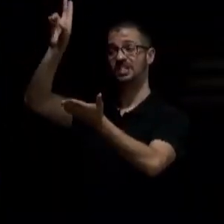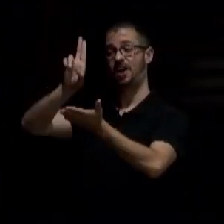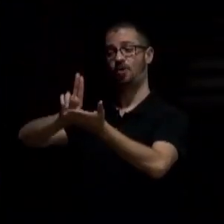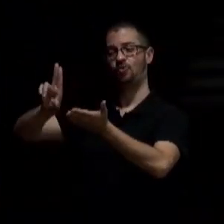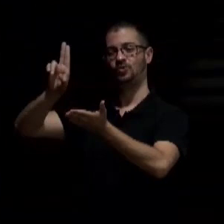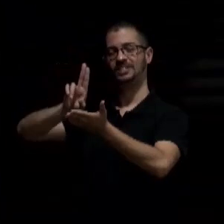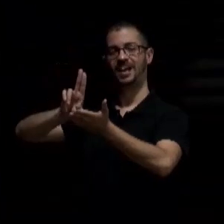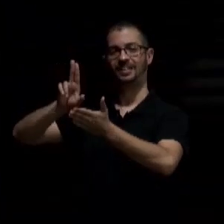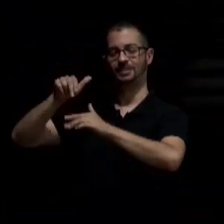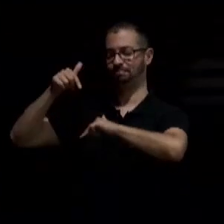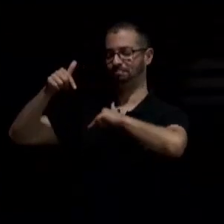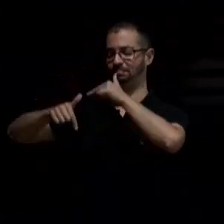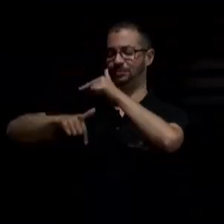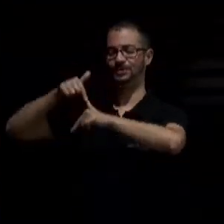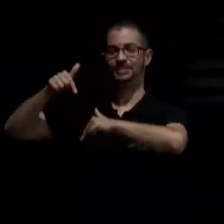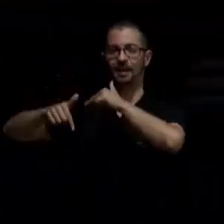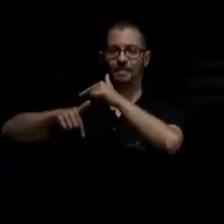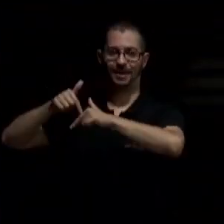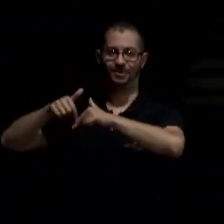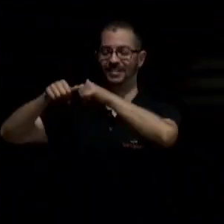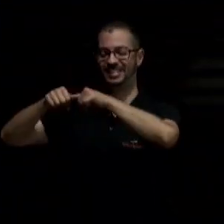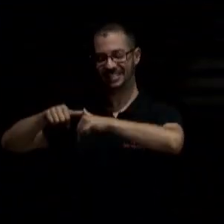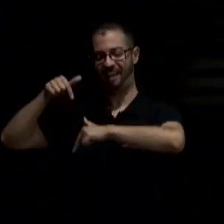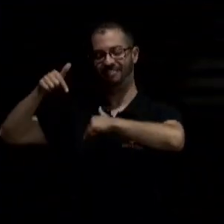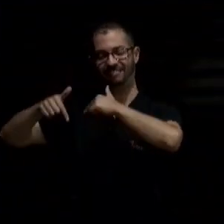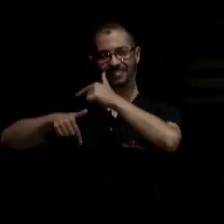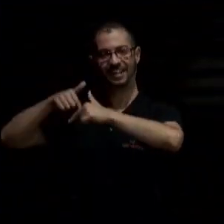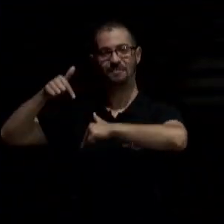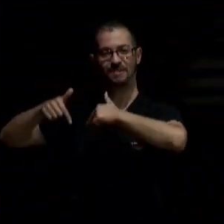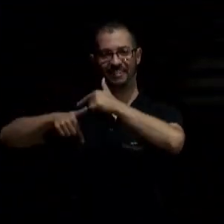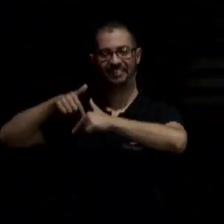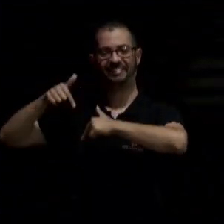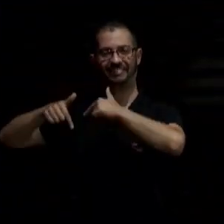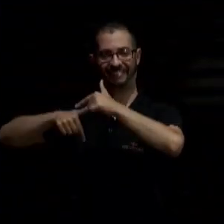operação. Está operando, agindo.